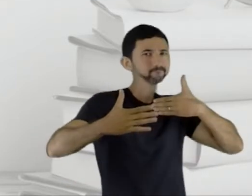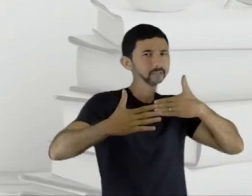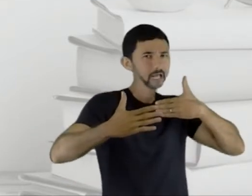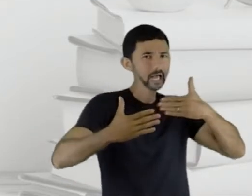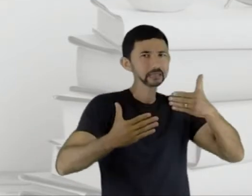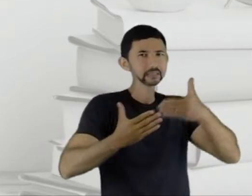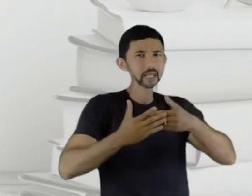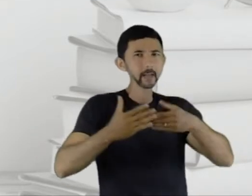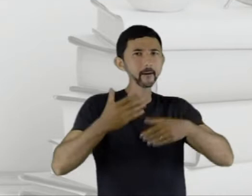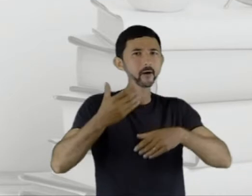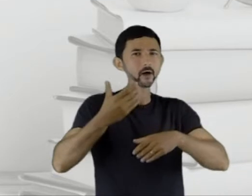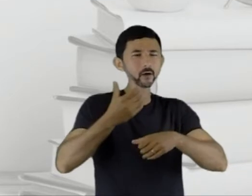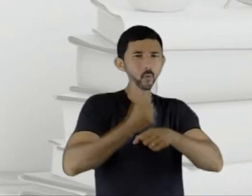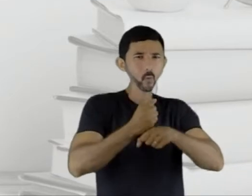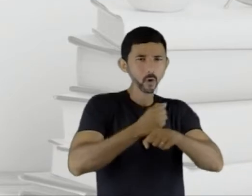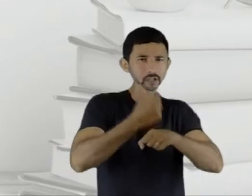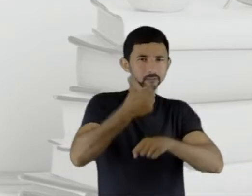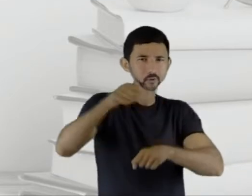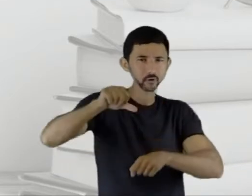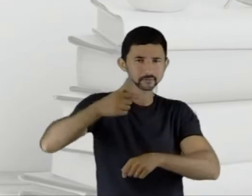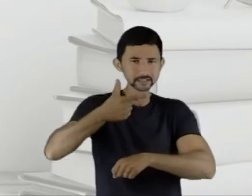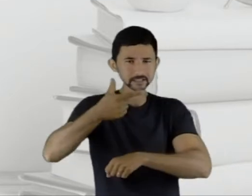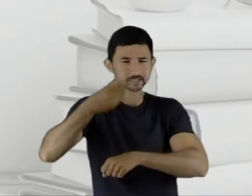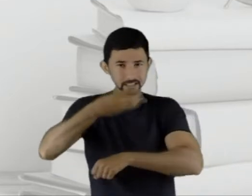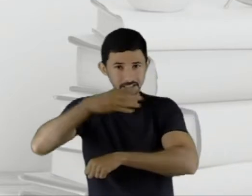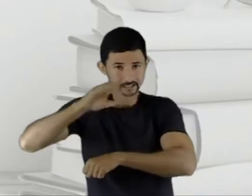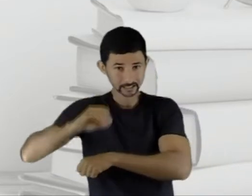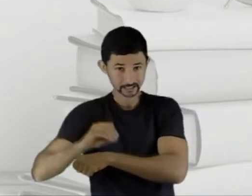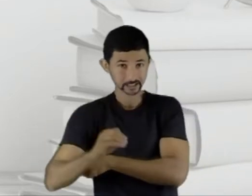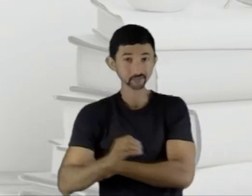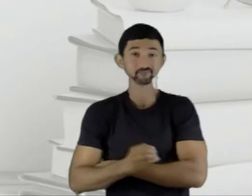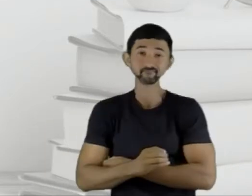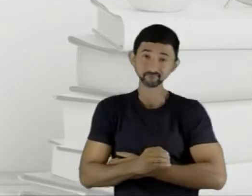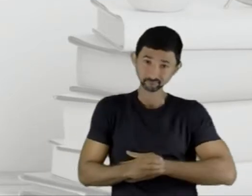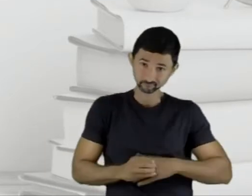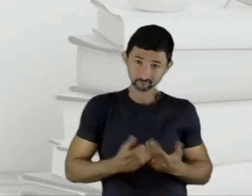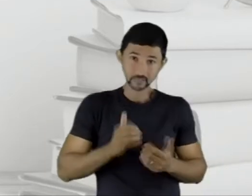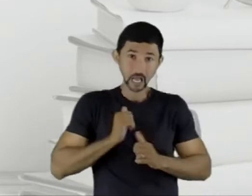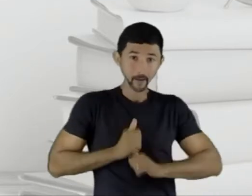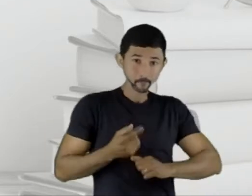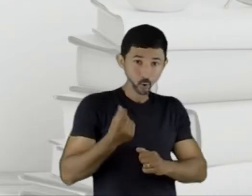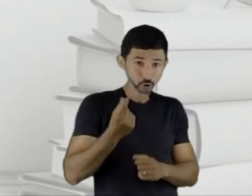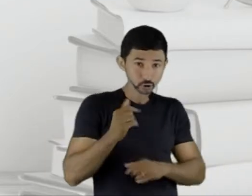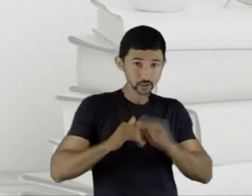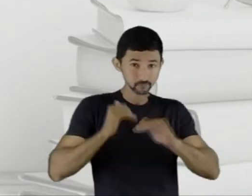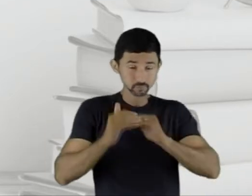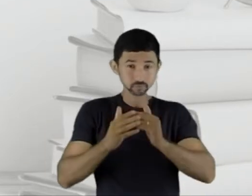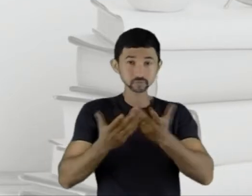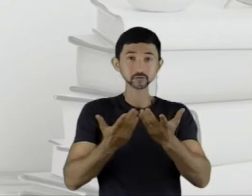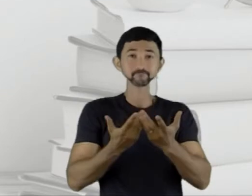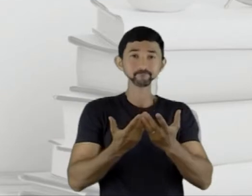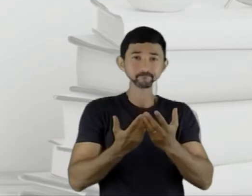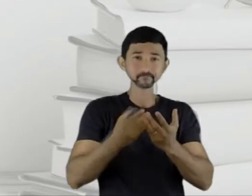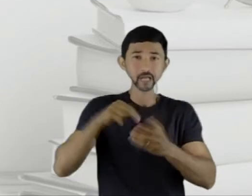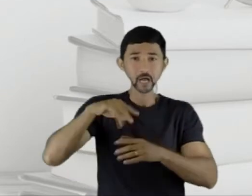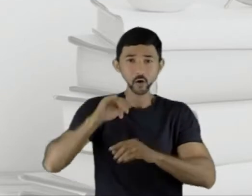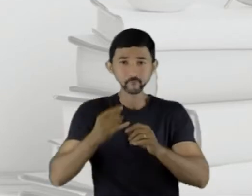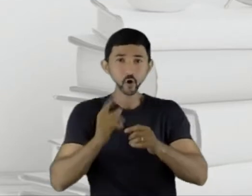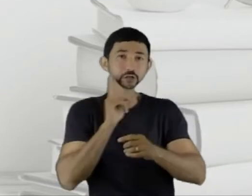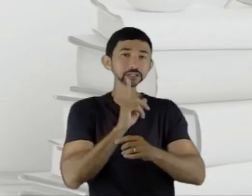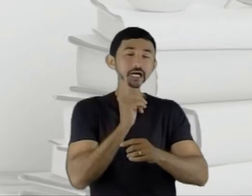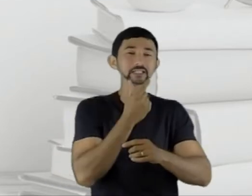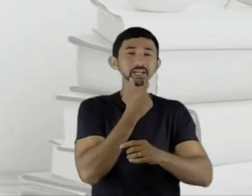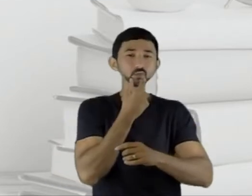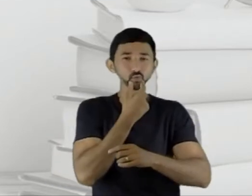1930. A Bolsa de Valores de Nova York sofreu uma quebra e o mundo mergulhou na pior crise da história